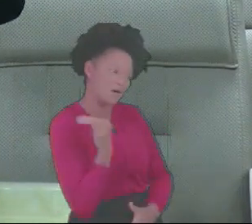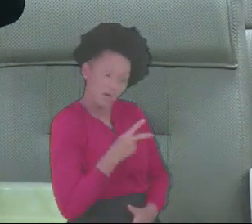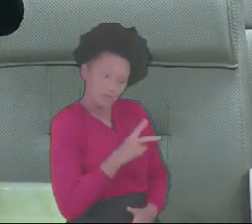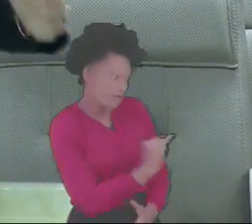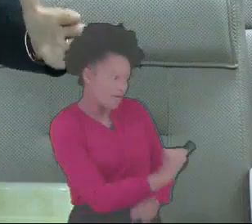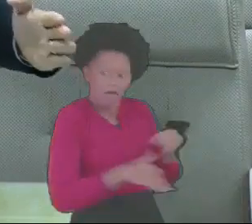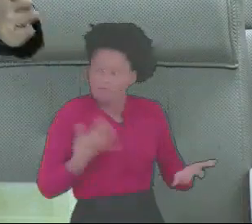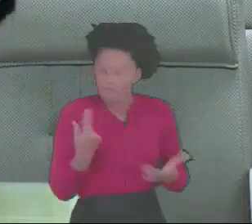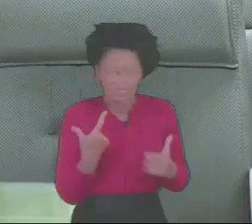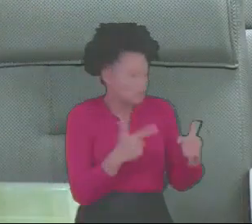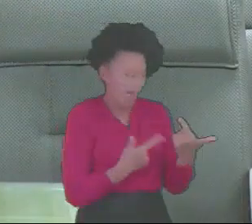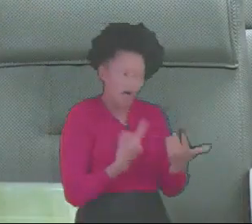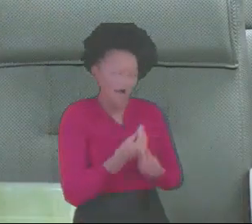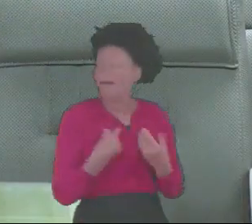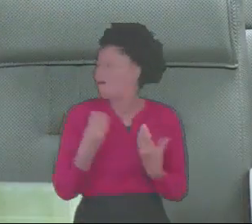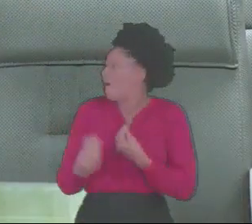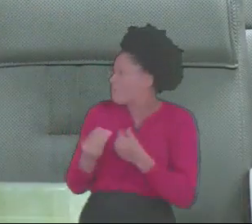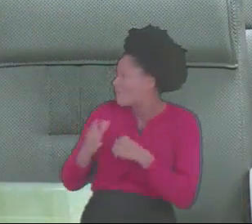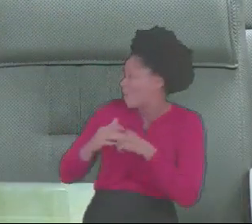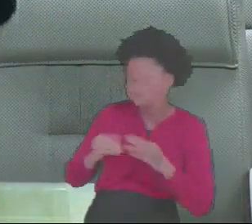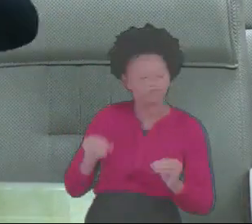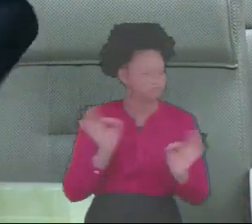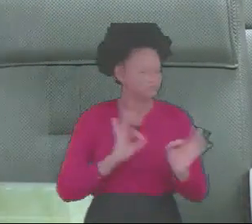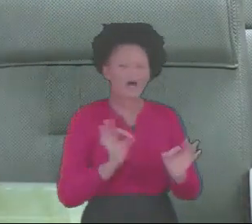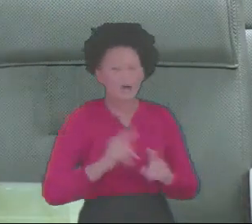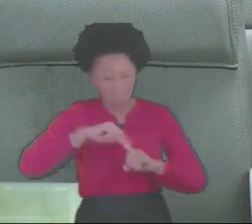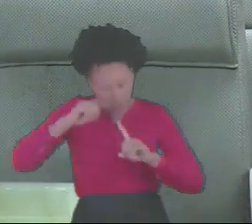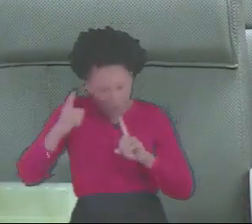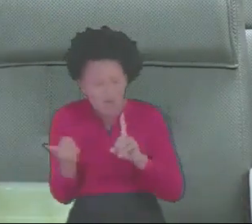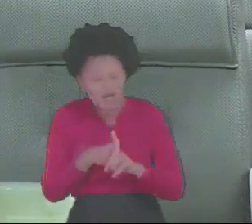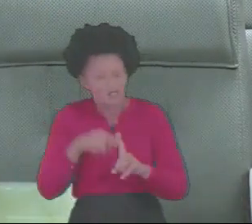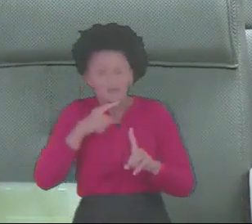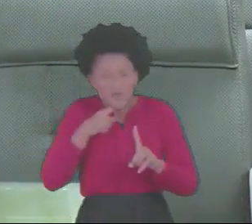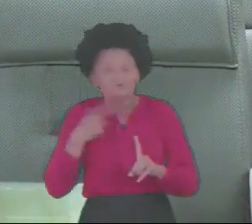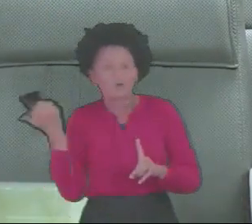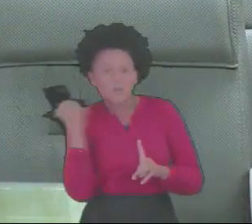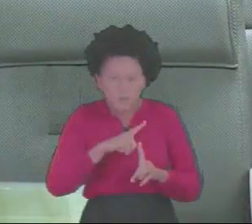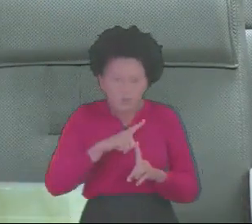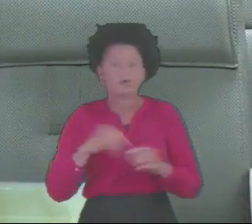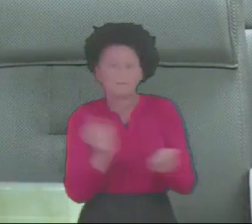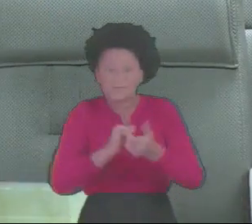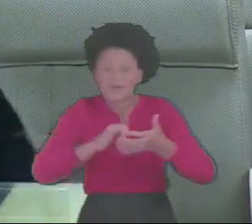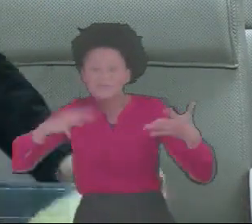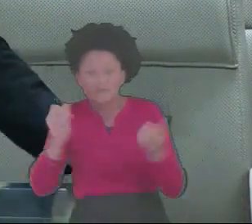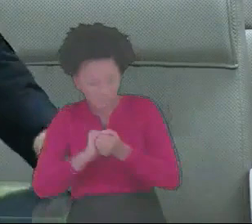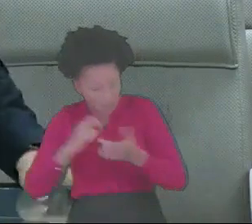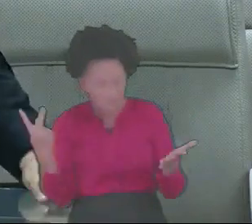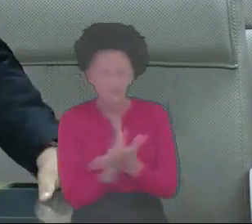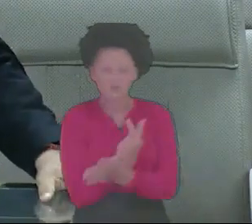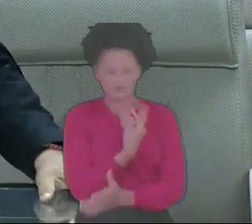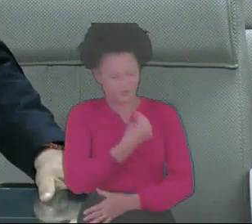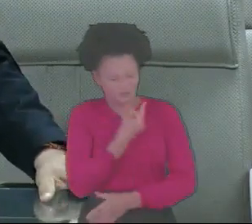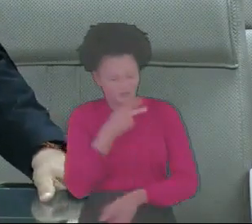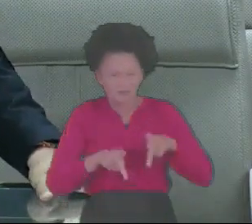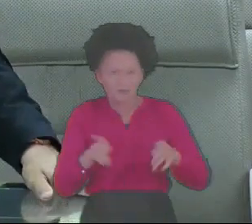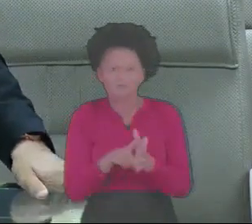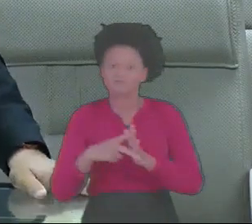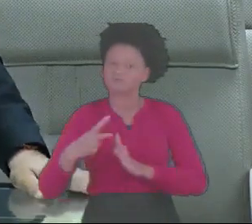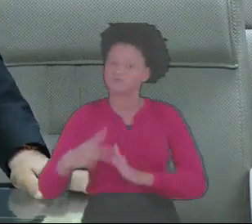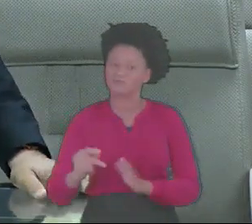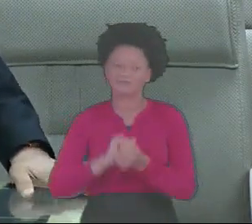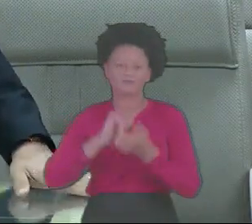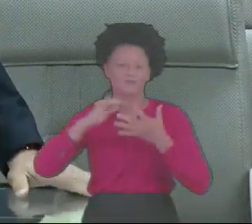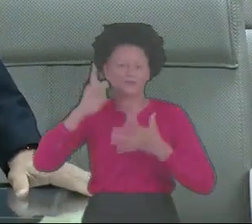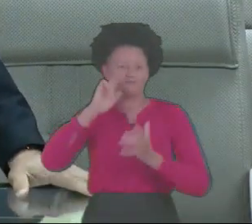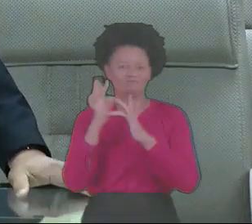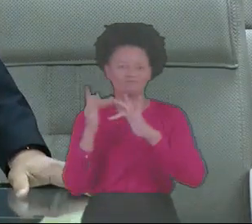enfermidade que não tem cura abrindo o marido e mulher estar e o fio milagre acontecendo na vida do seu povo à glória Jesus